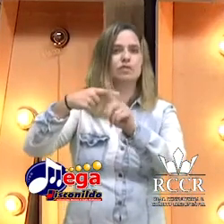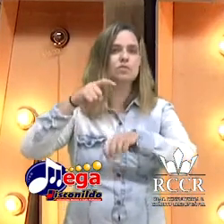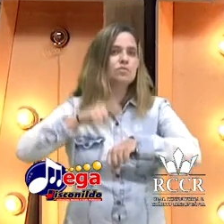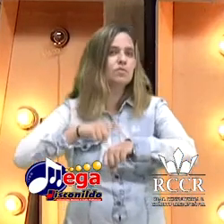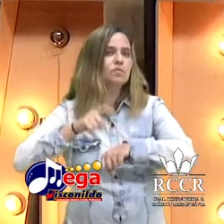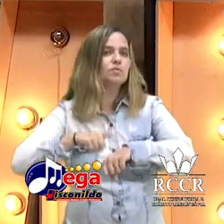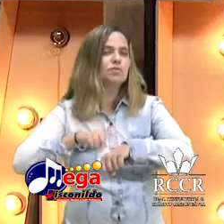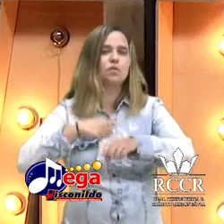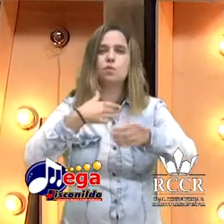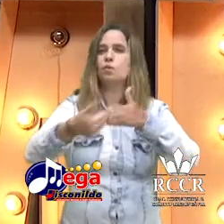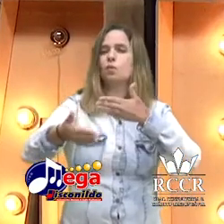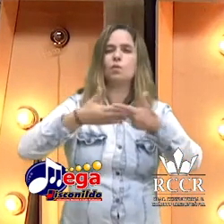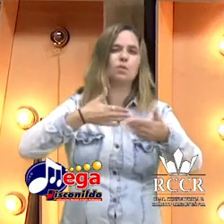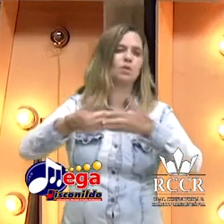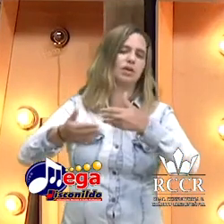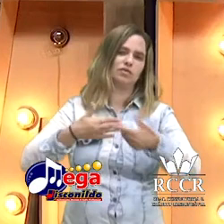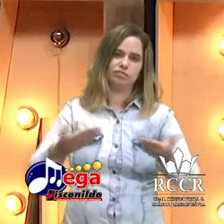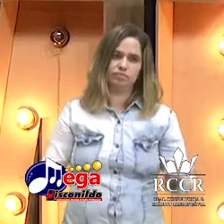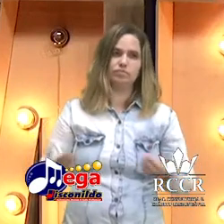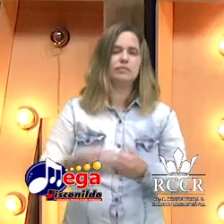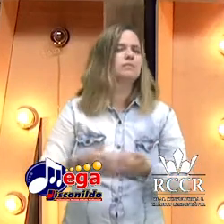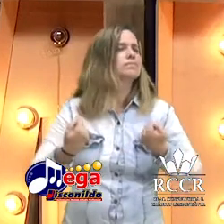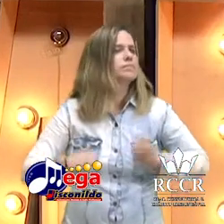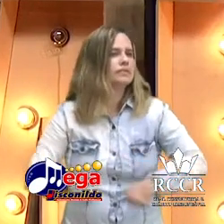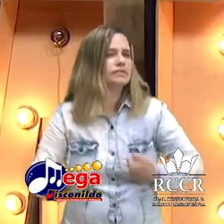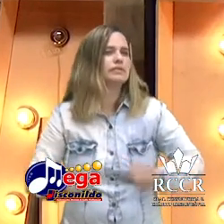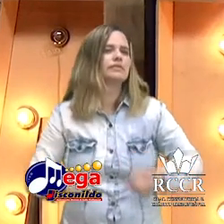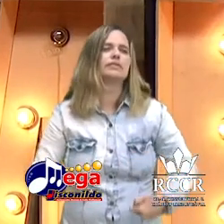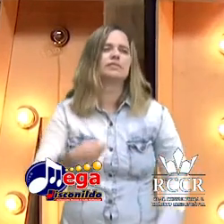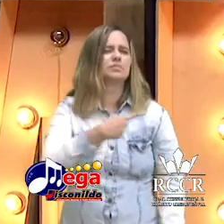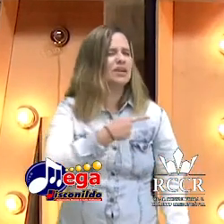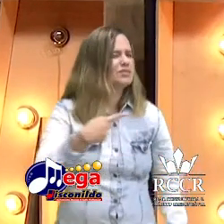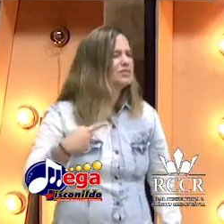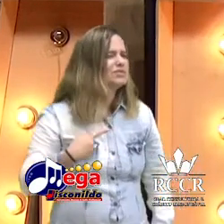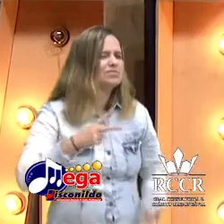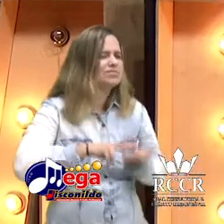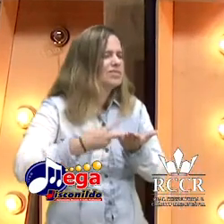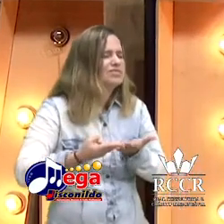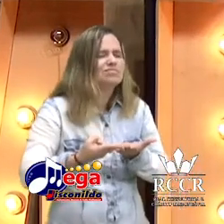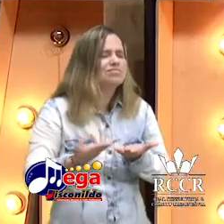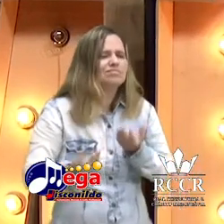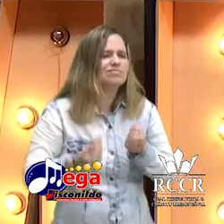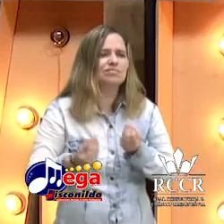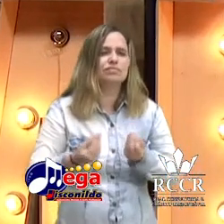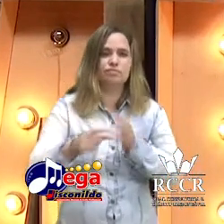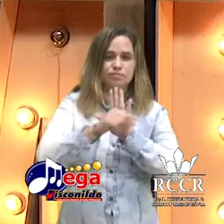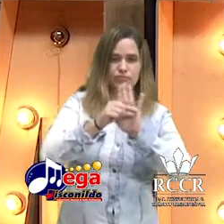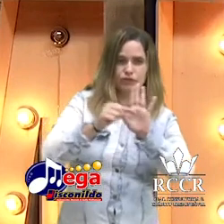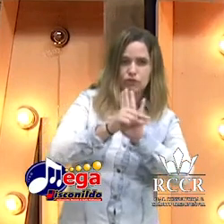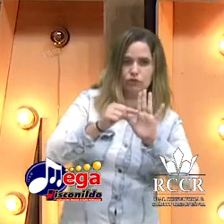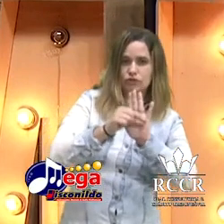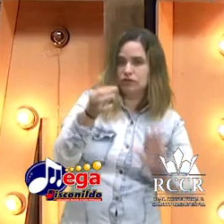de apoio e otimismo em qualquer situação. Pastor, o que você está querendo dizer? Vê o versículo 10. O versículo 10 nós vemos